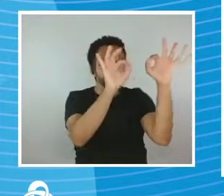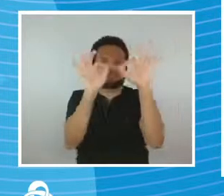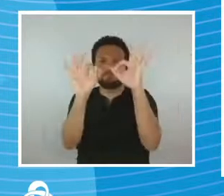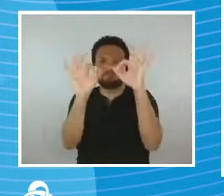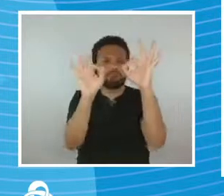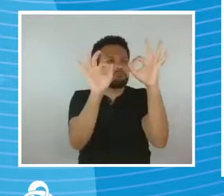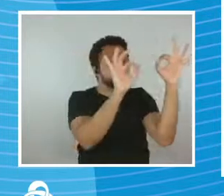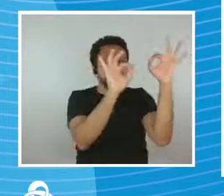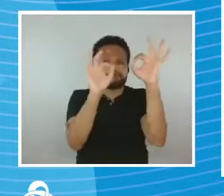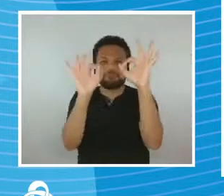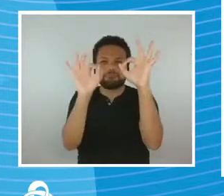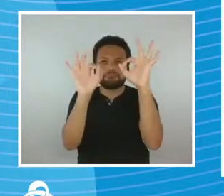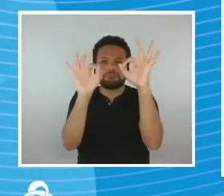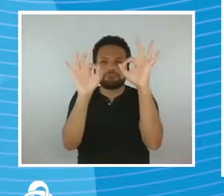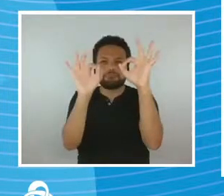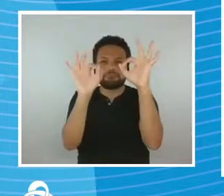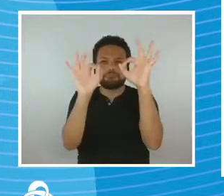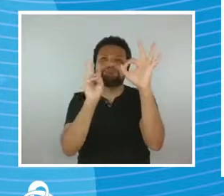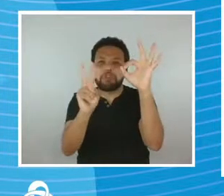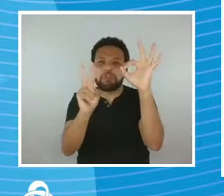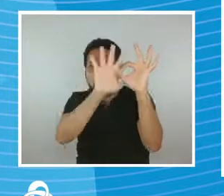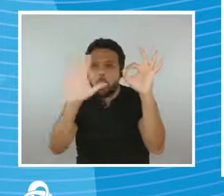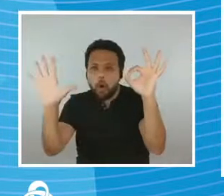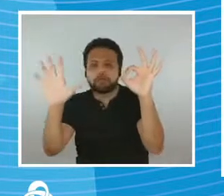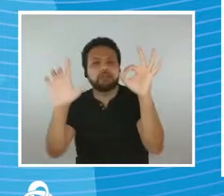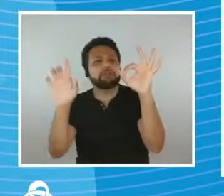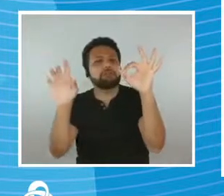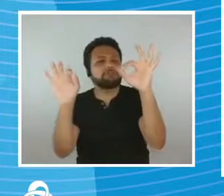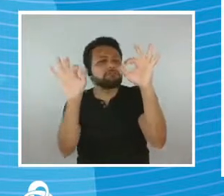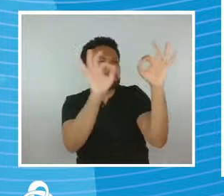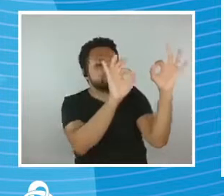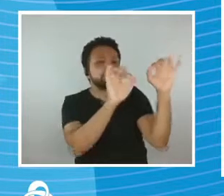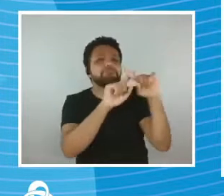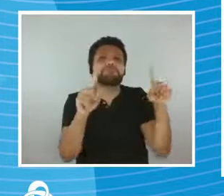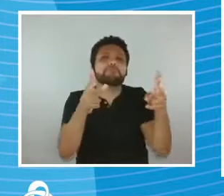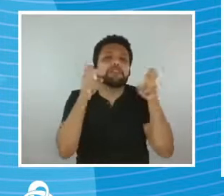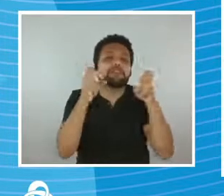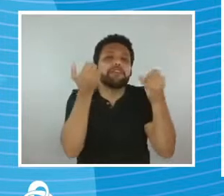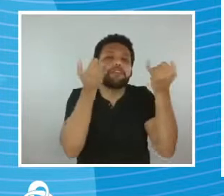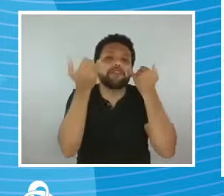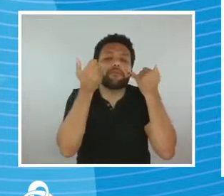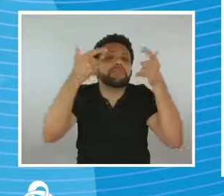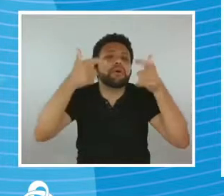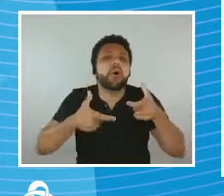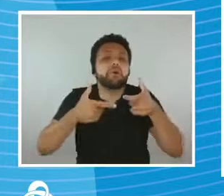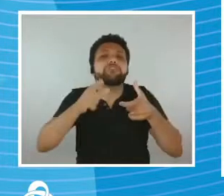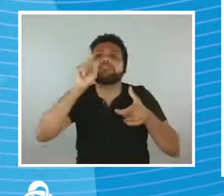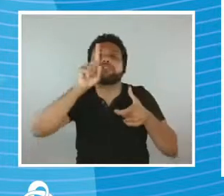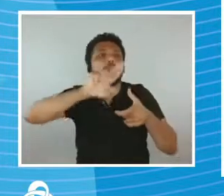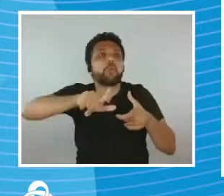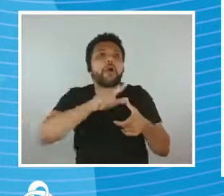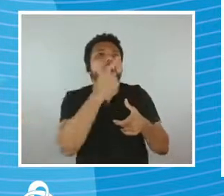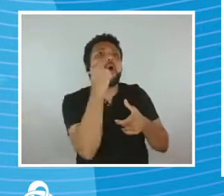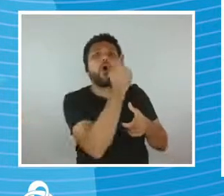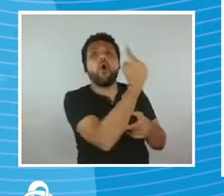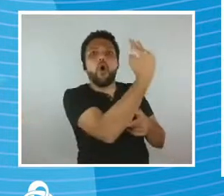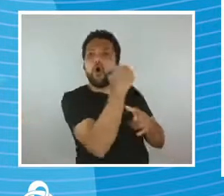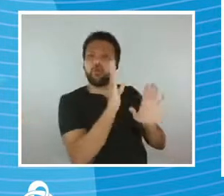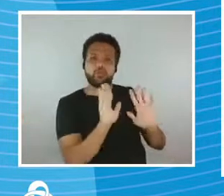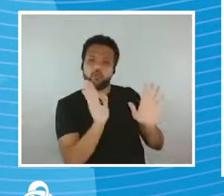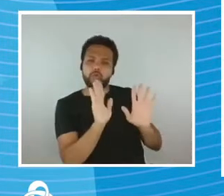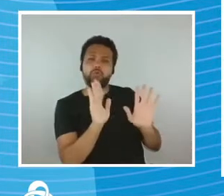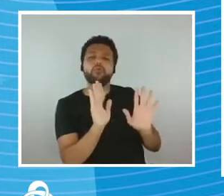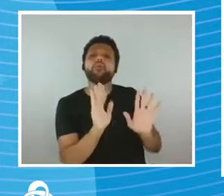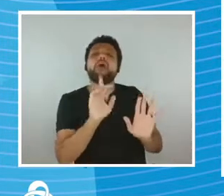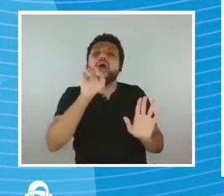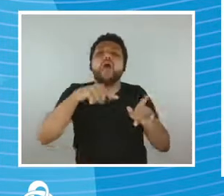Então, considerem o seguinte, a informação está na lousa e não nos olhos da professora.